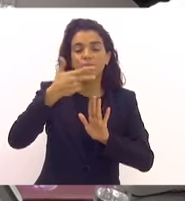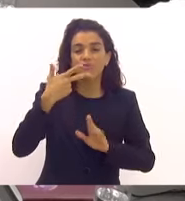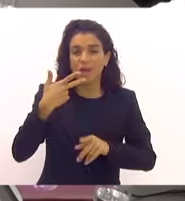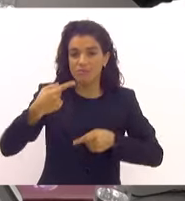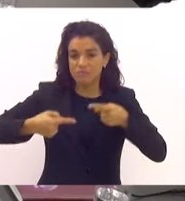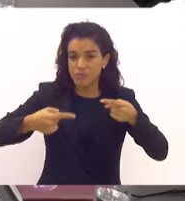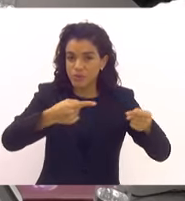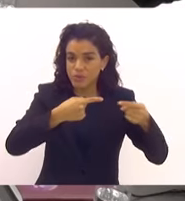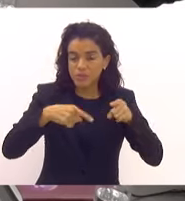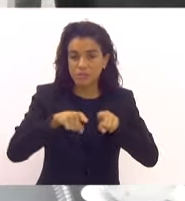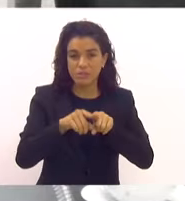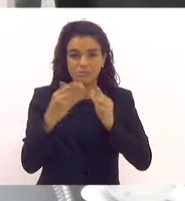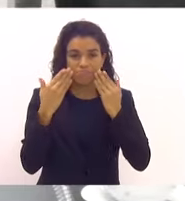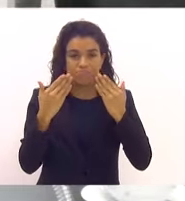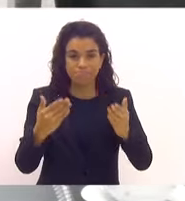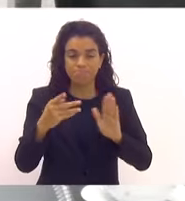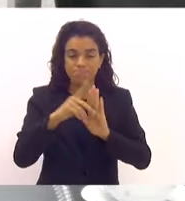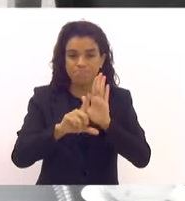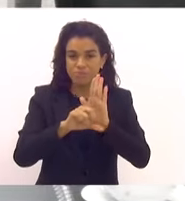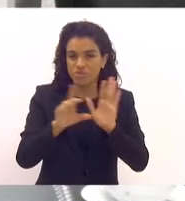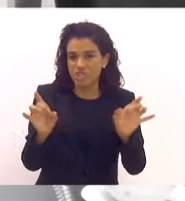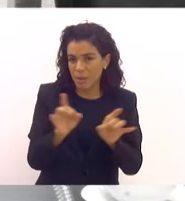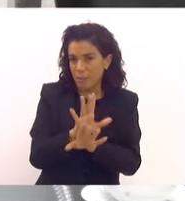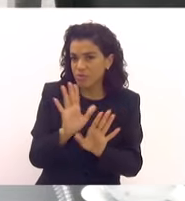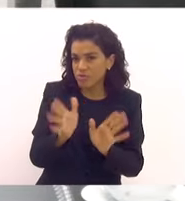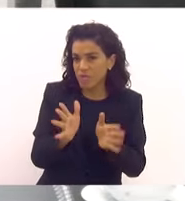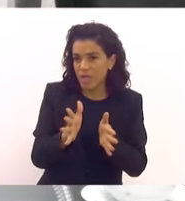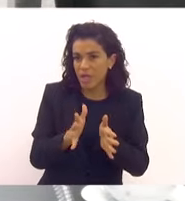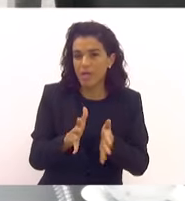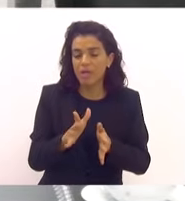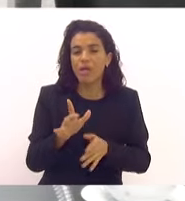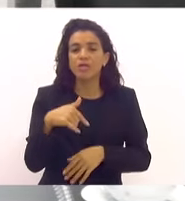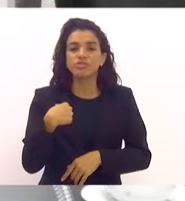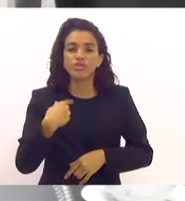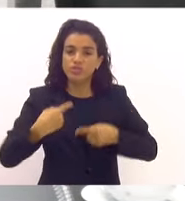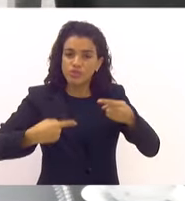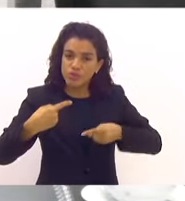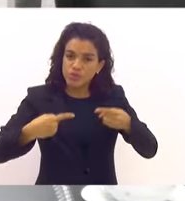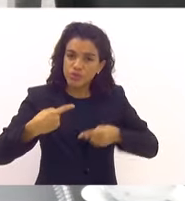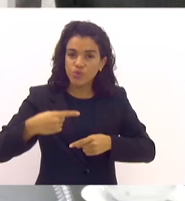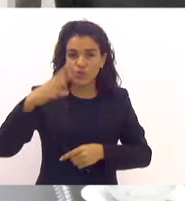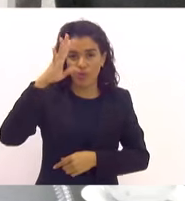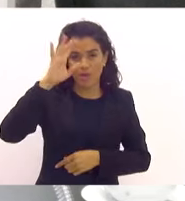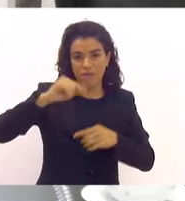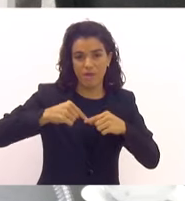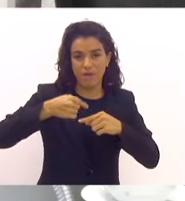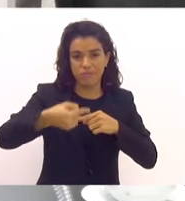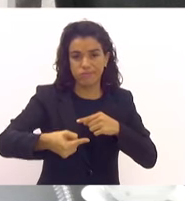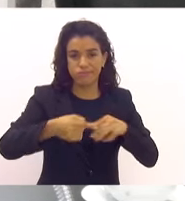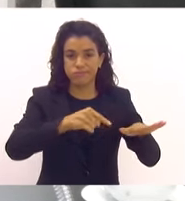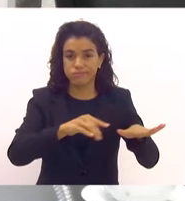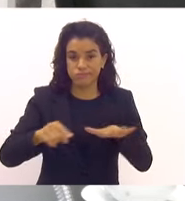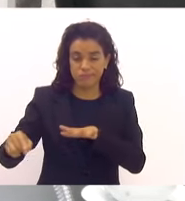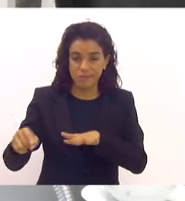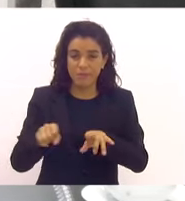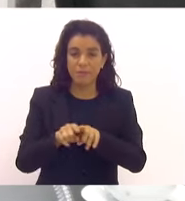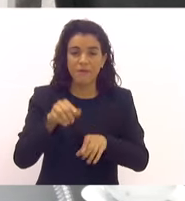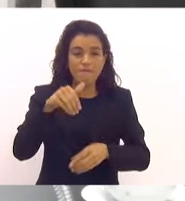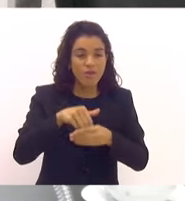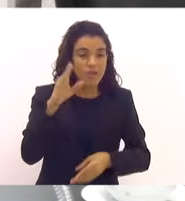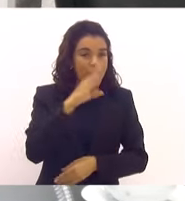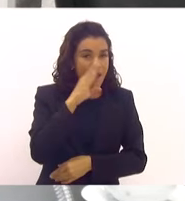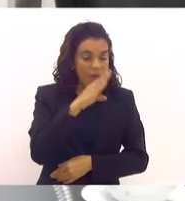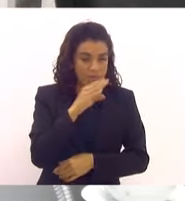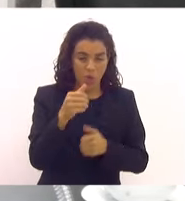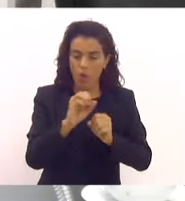isso e apresentar o PL, pedir brevidade, está pronto já. A gente discute na próxima sessão e dá andamento, pedir à presidência também para votar o mais rápido